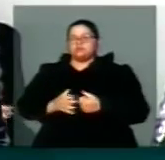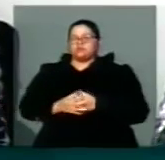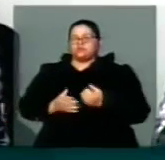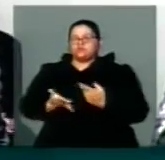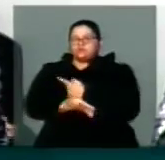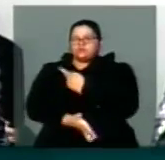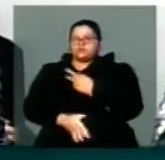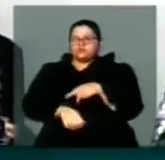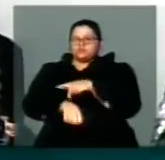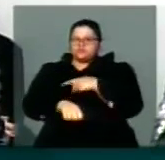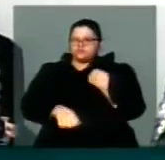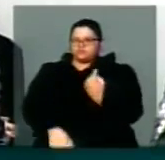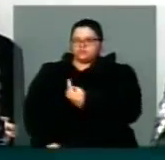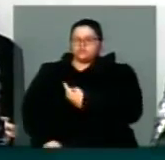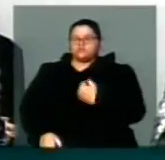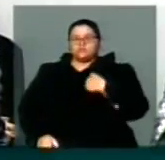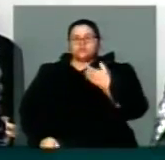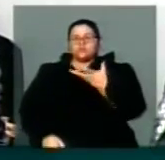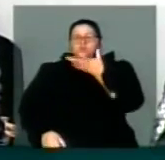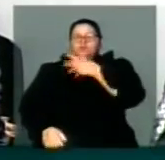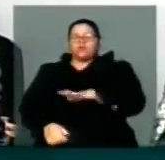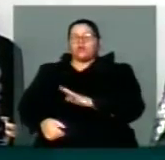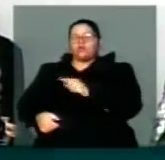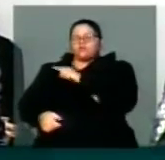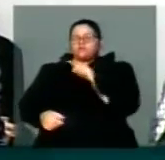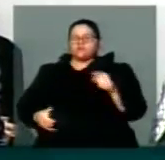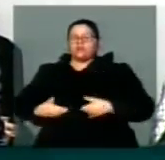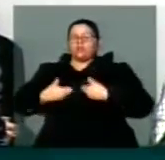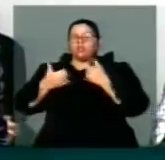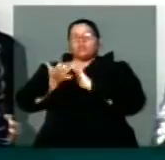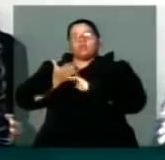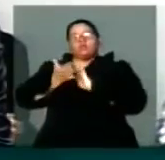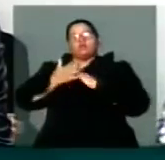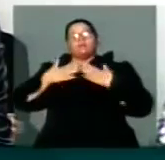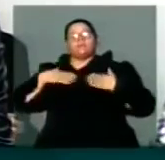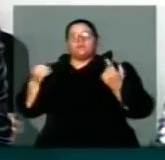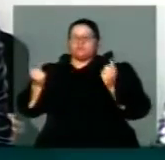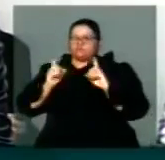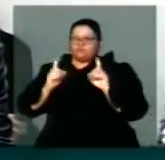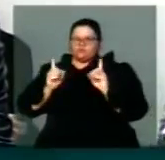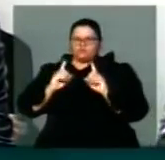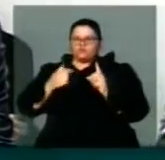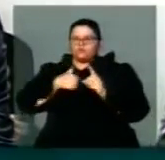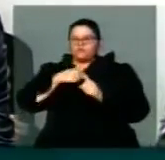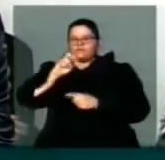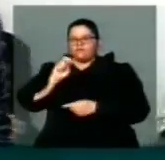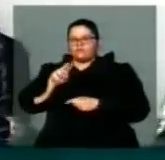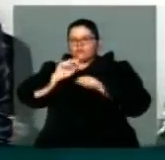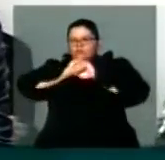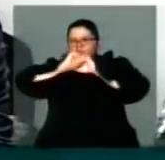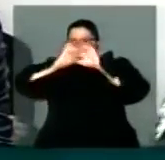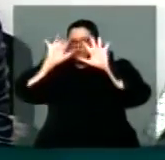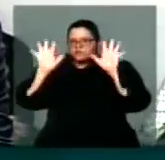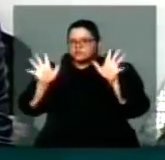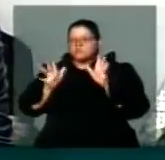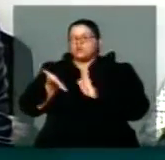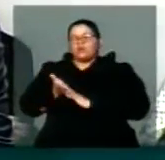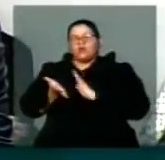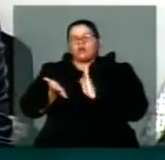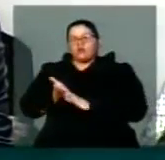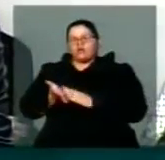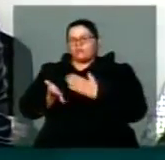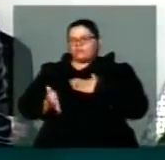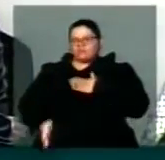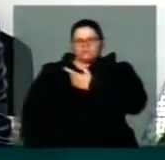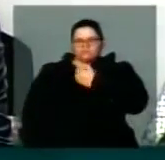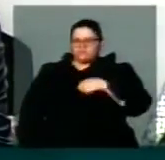aqui em busca de nenhum aplauso, eu vim em busca de esclarecer os fatos e virei quantas vezes for necessário,